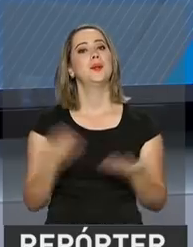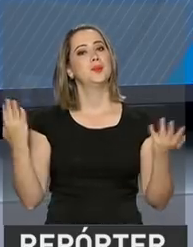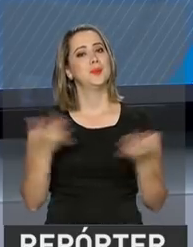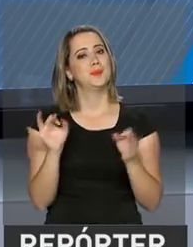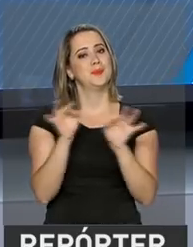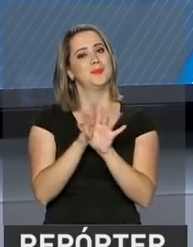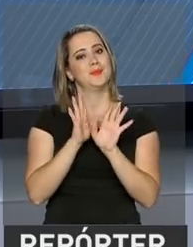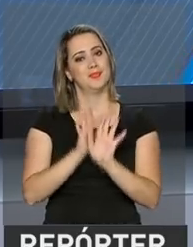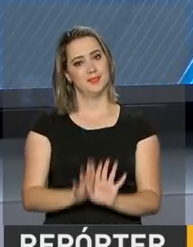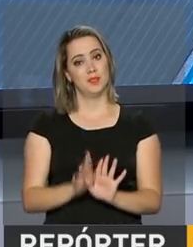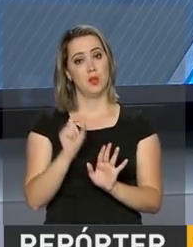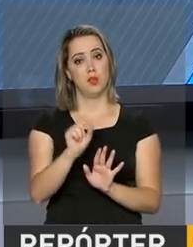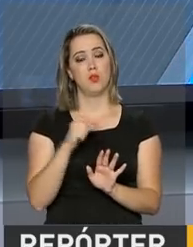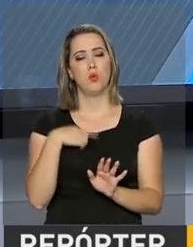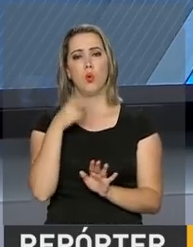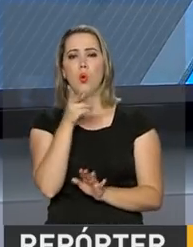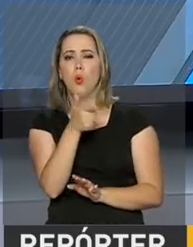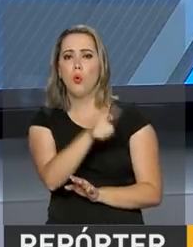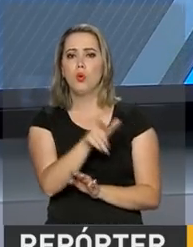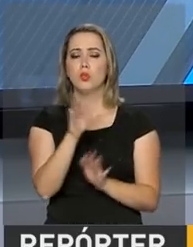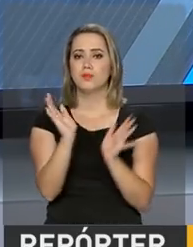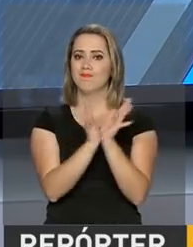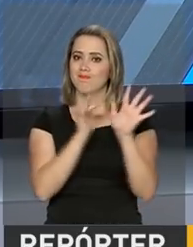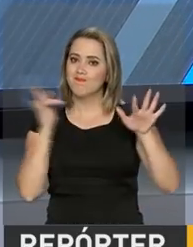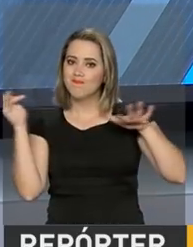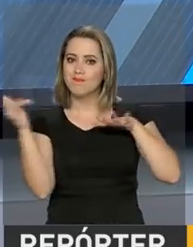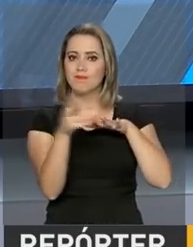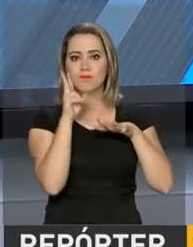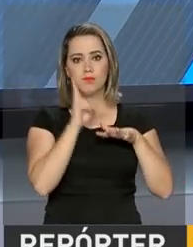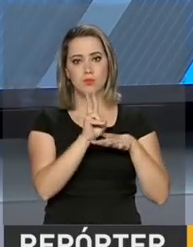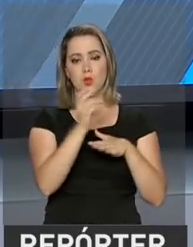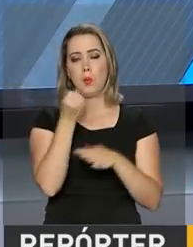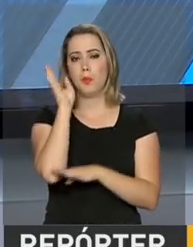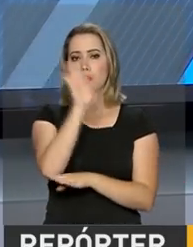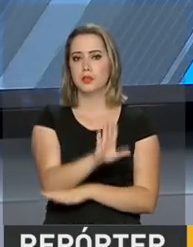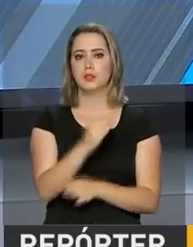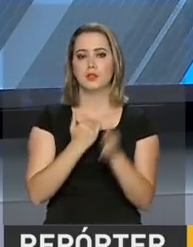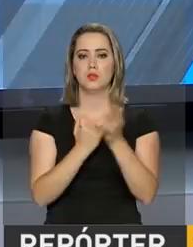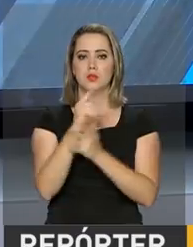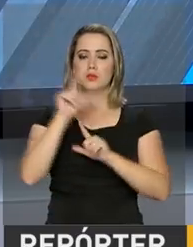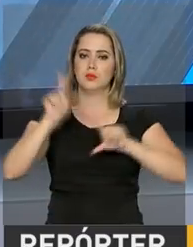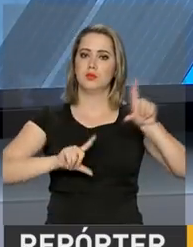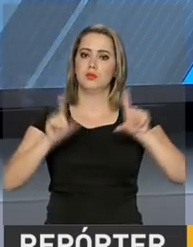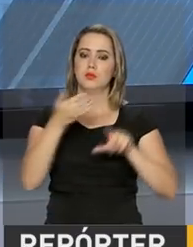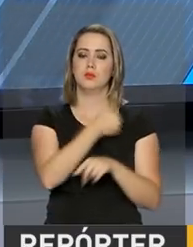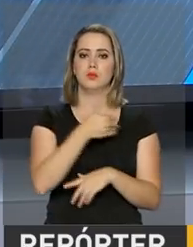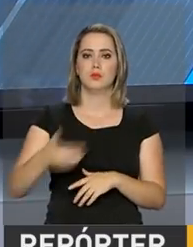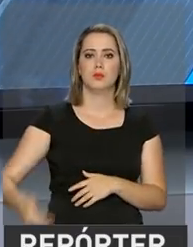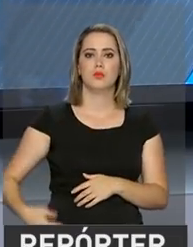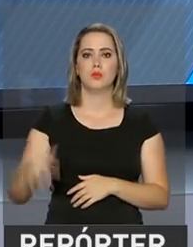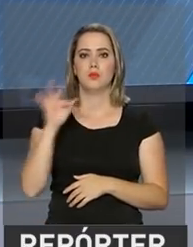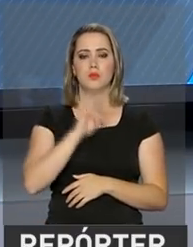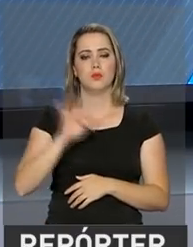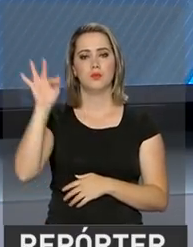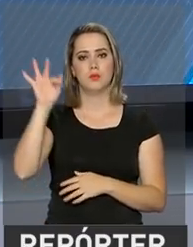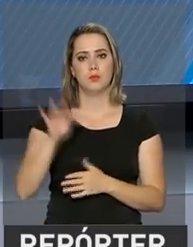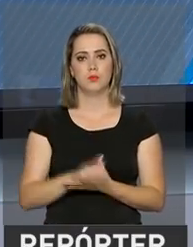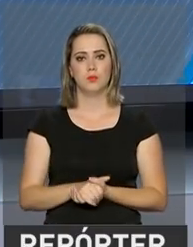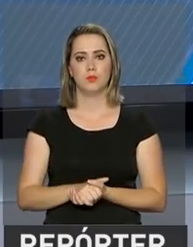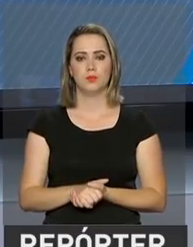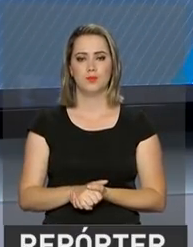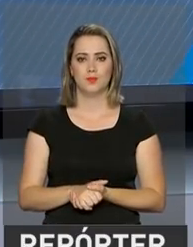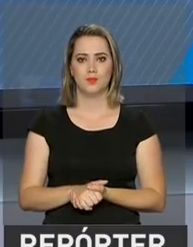notícias você acompanha também em nossas redes sociais uma boa tarde pra você continue com a gente aqui na nbr a tv do governo